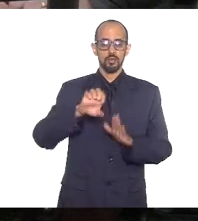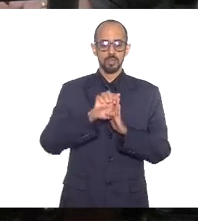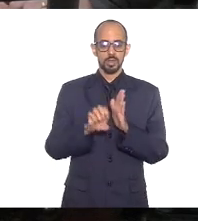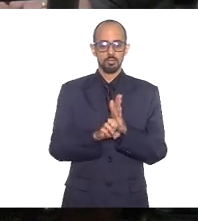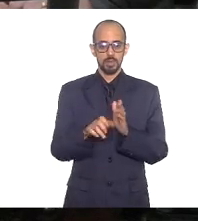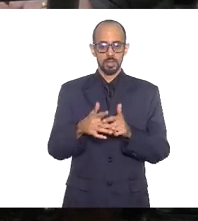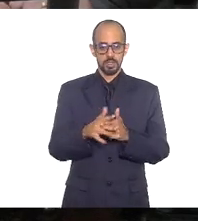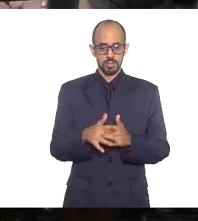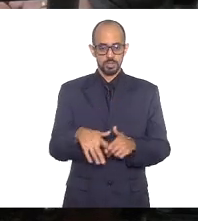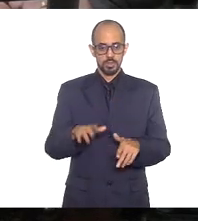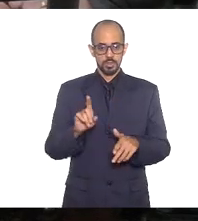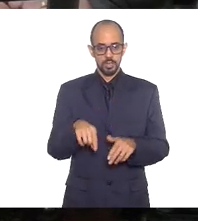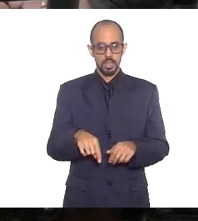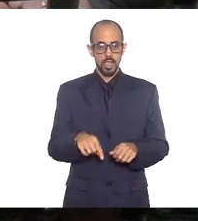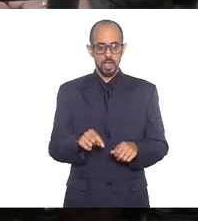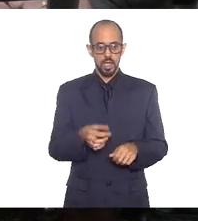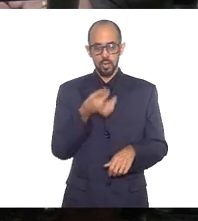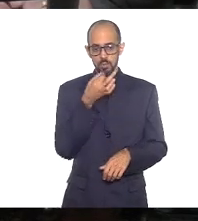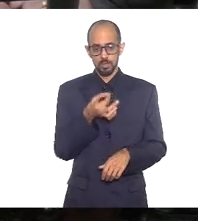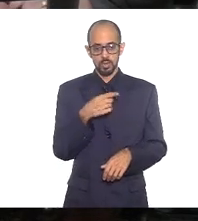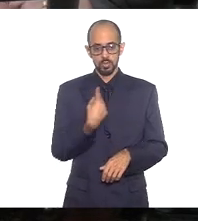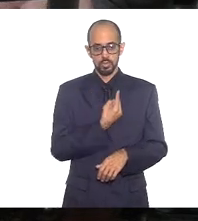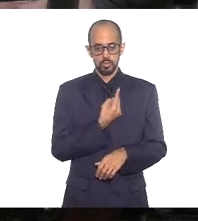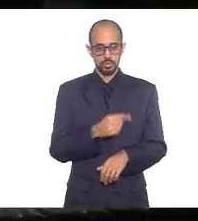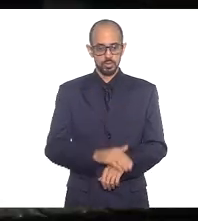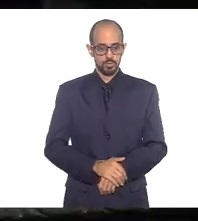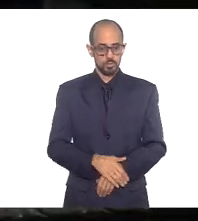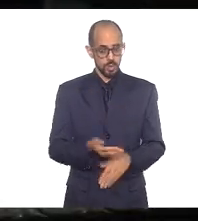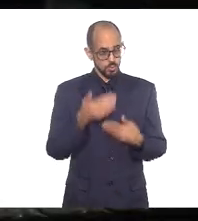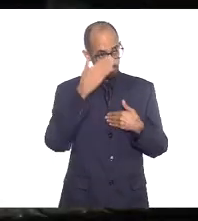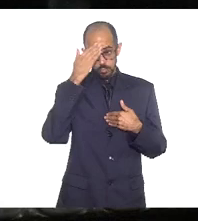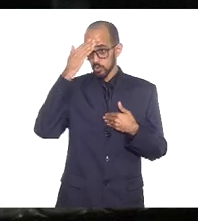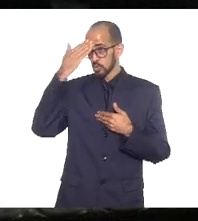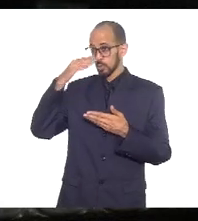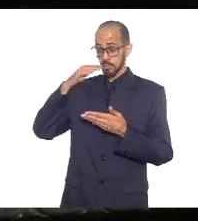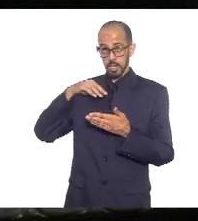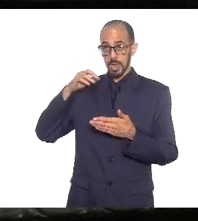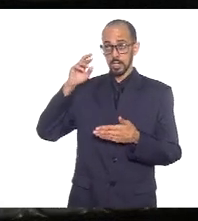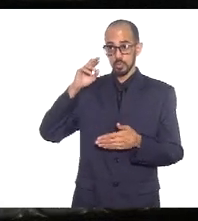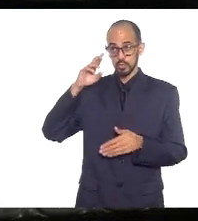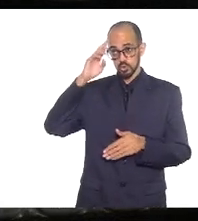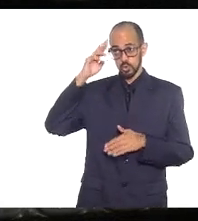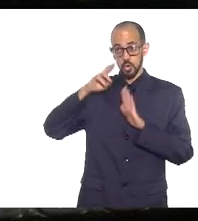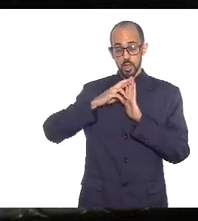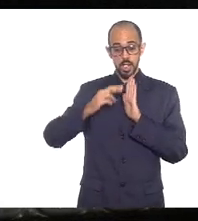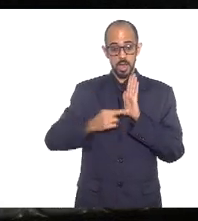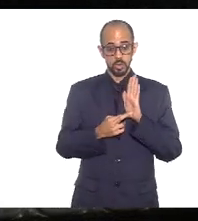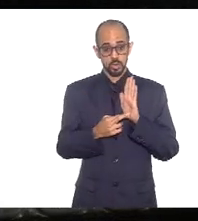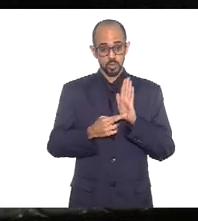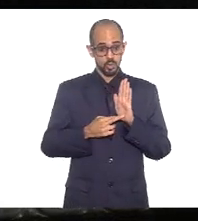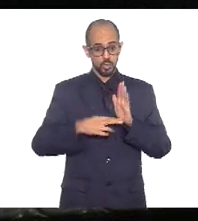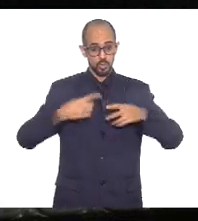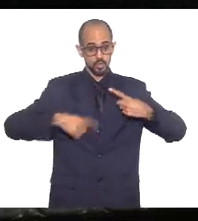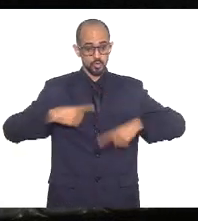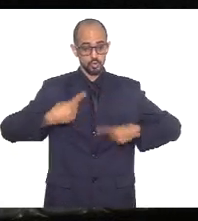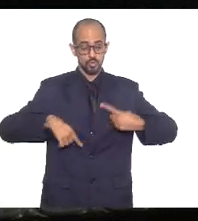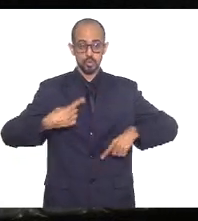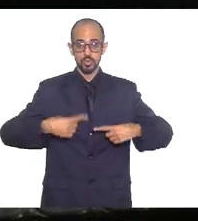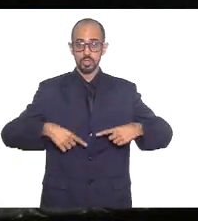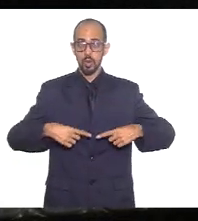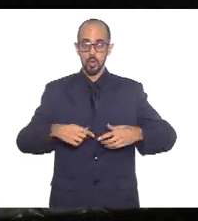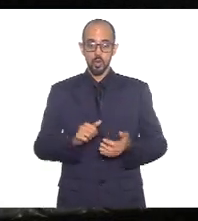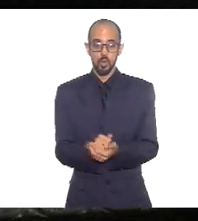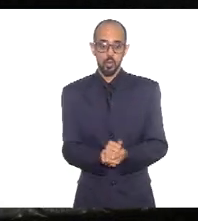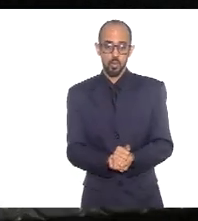0,73%. Esse é o parecer, senhor presidente. Muito obrigado, senhor relator. Em discussão,